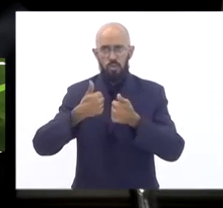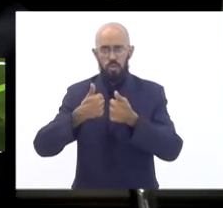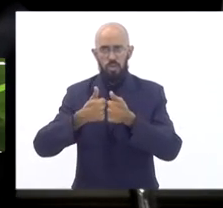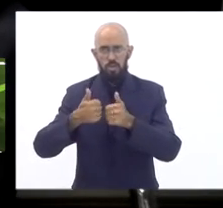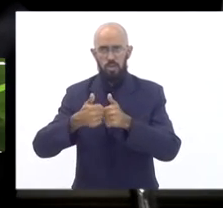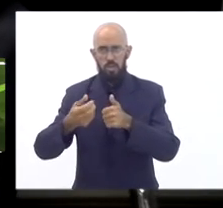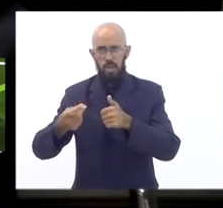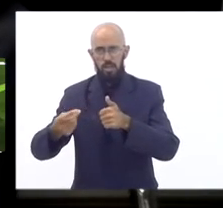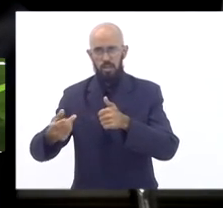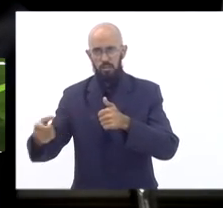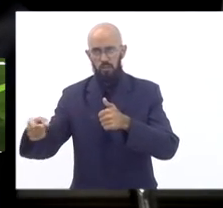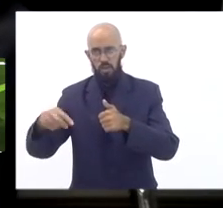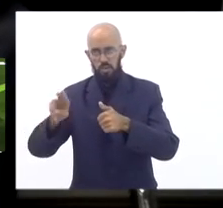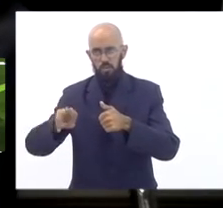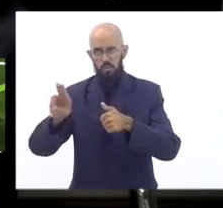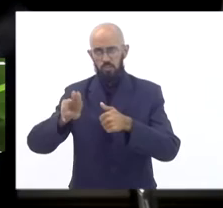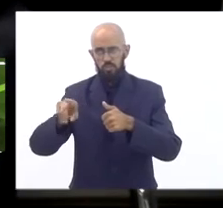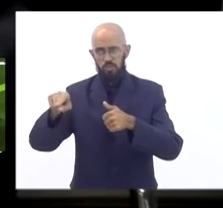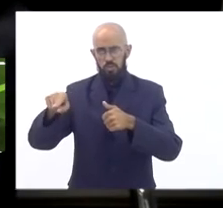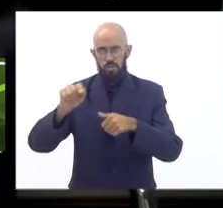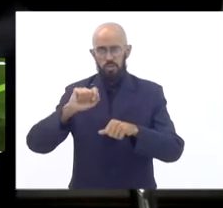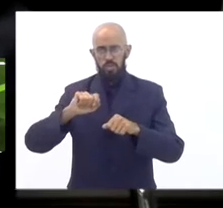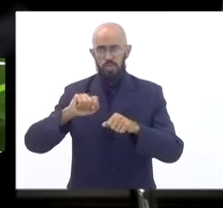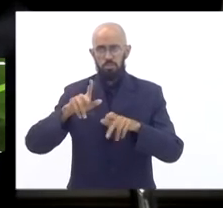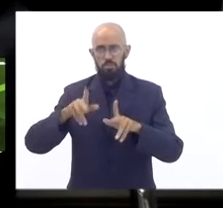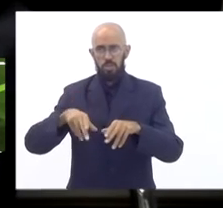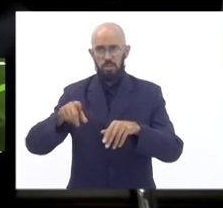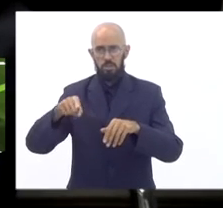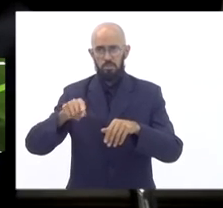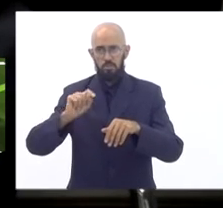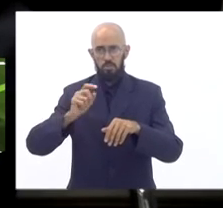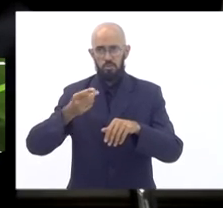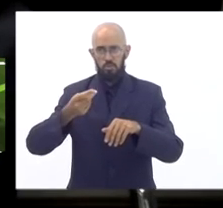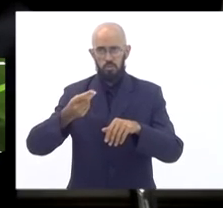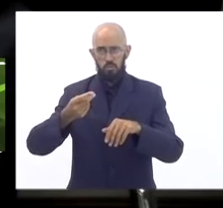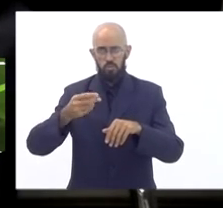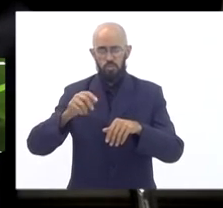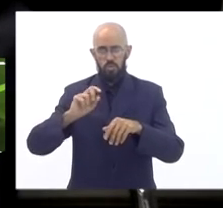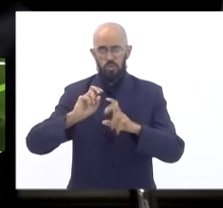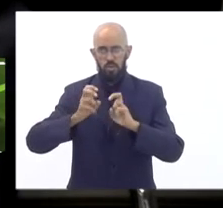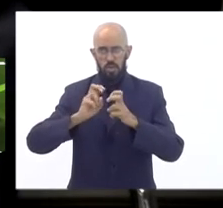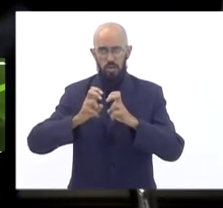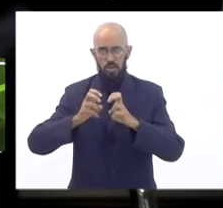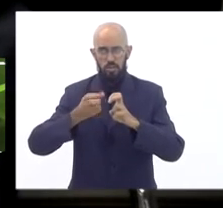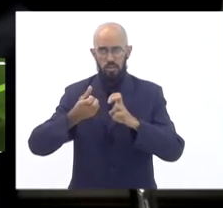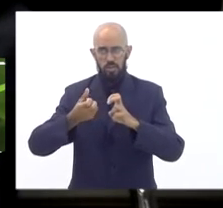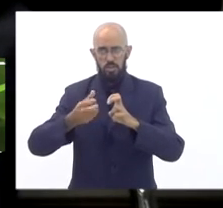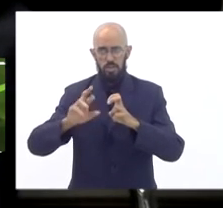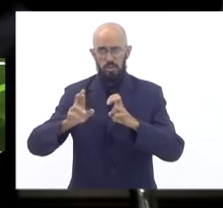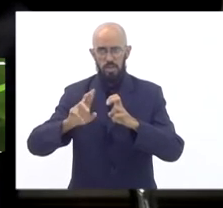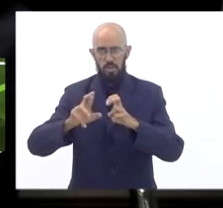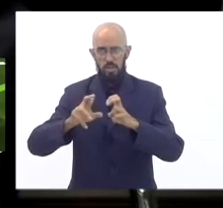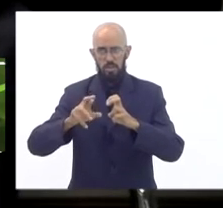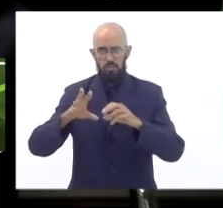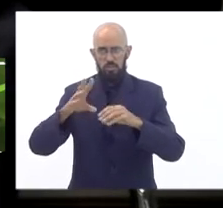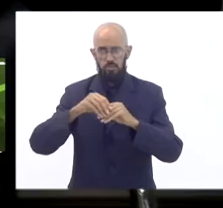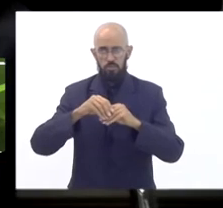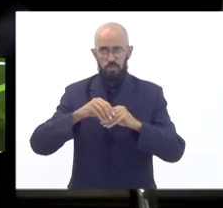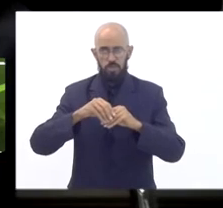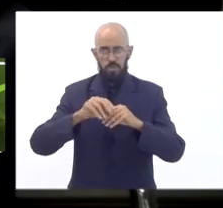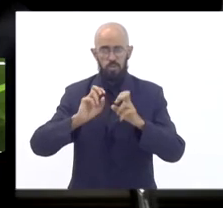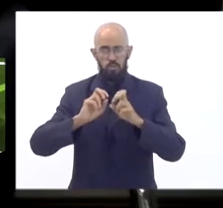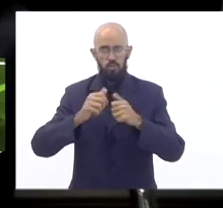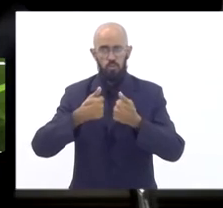usuário passageiro utiliza, e ainda que a tarifa social do trem venha a custar R$ 6,00, quando integrado com a do ônibus,